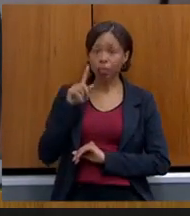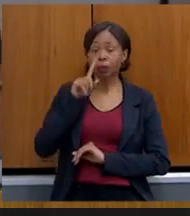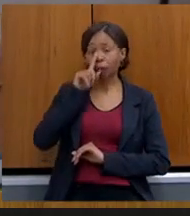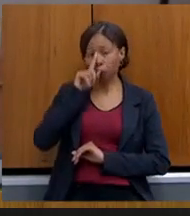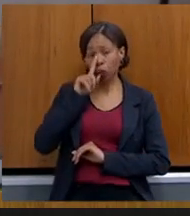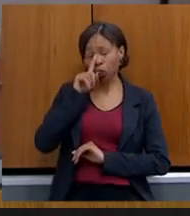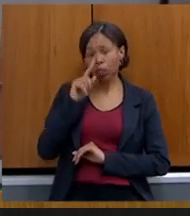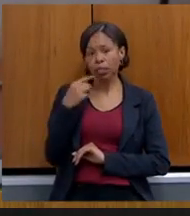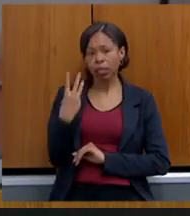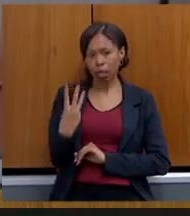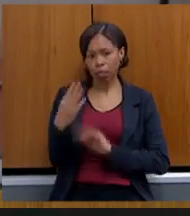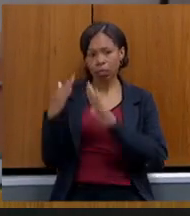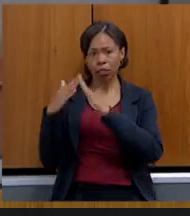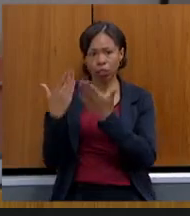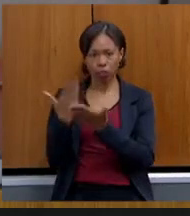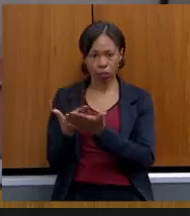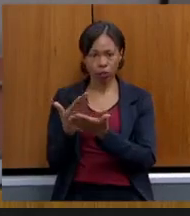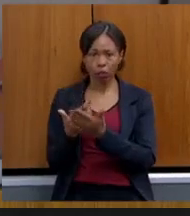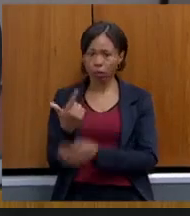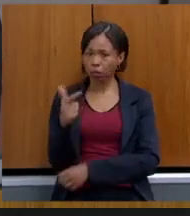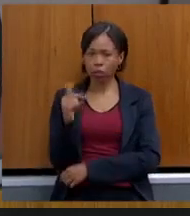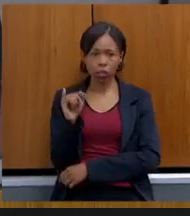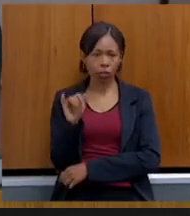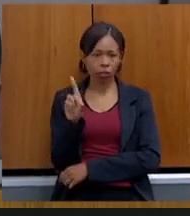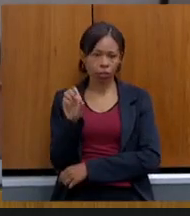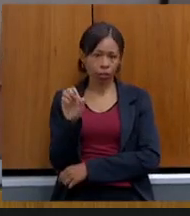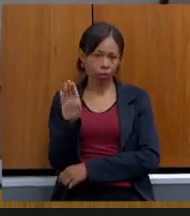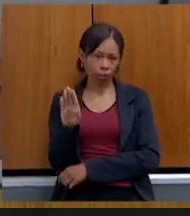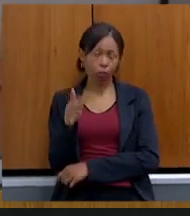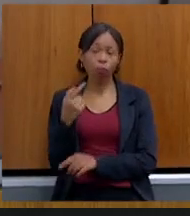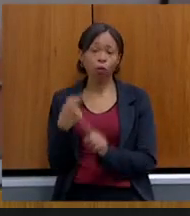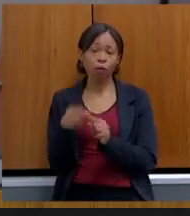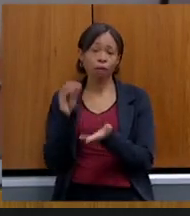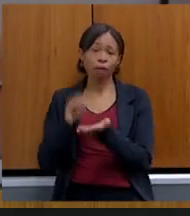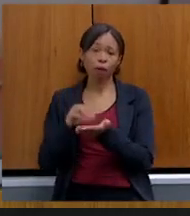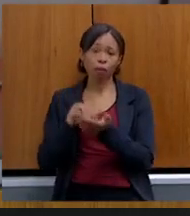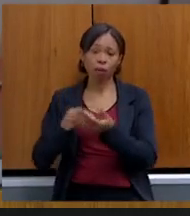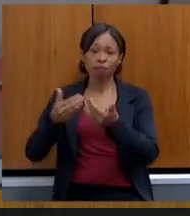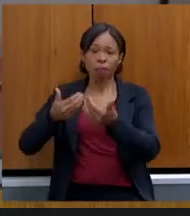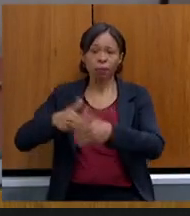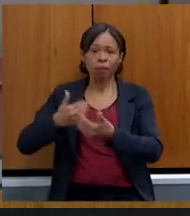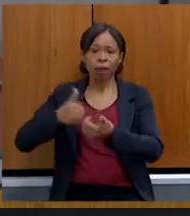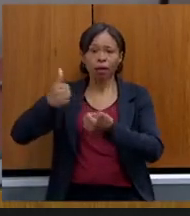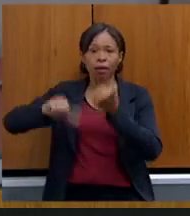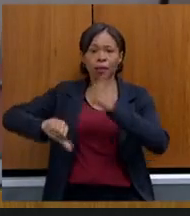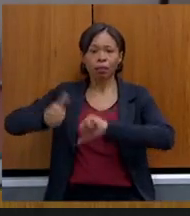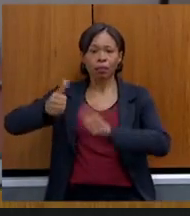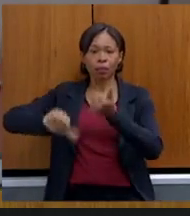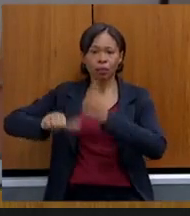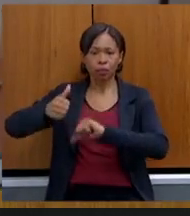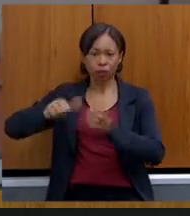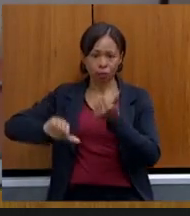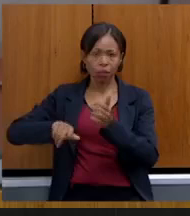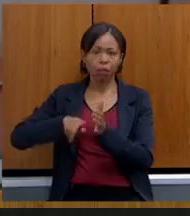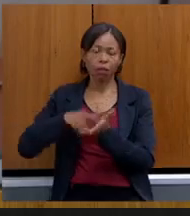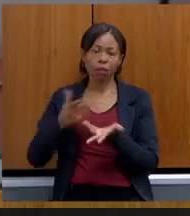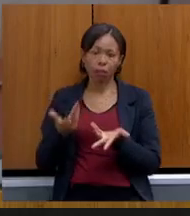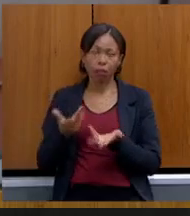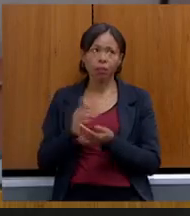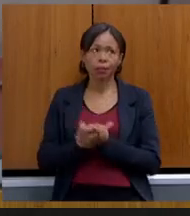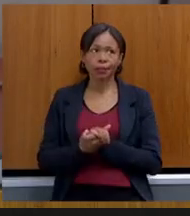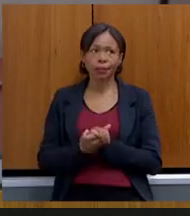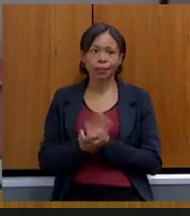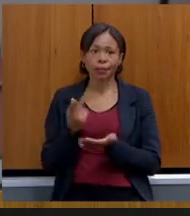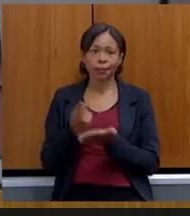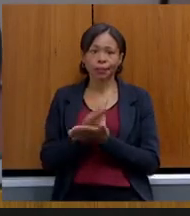três escolas que não tinham sequer idade porque não tinha avaliação diagnóstica que tiveram queda de Ideb no ano em